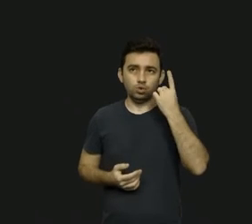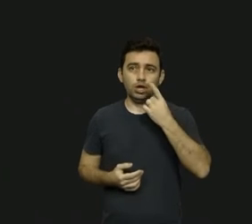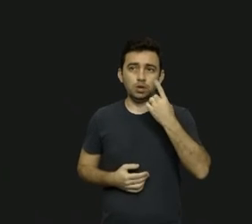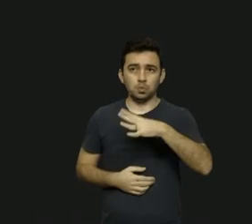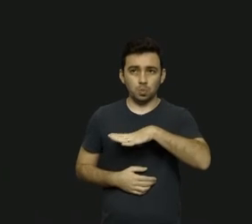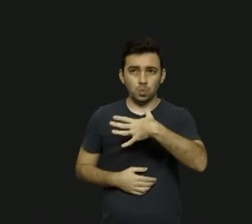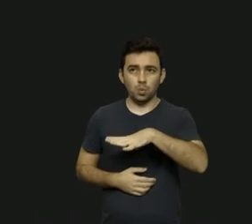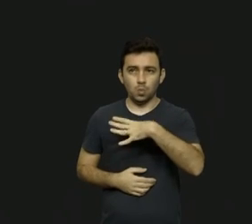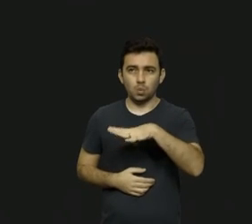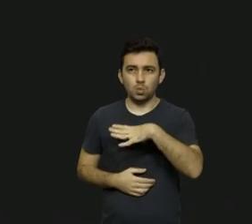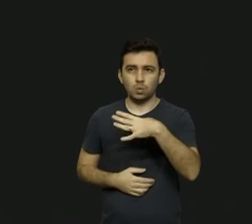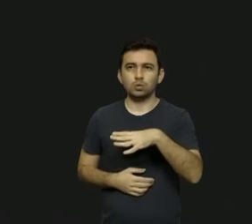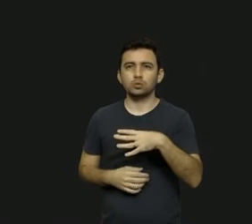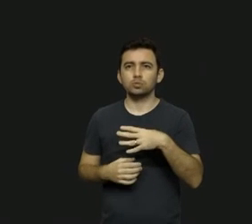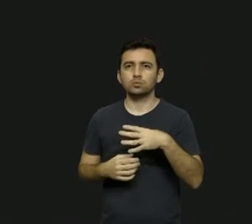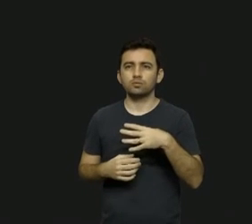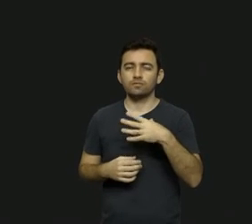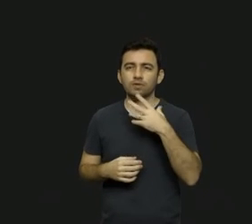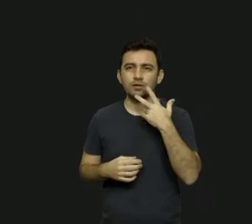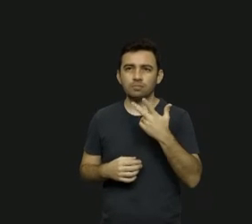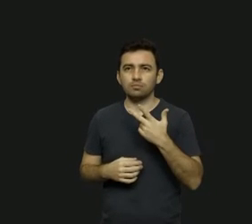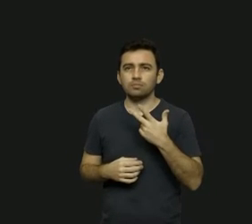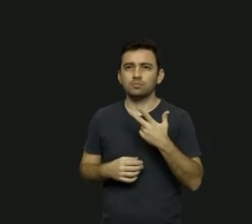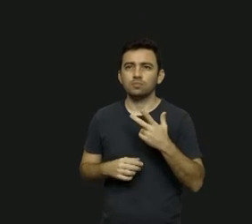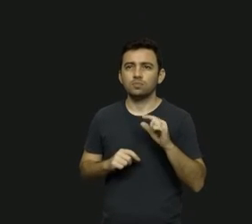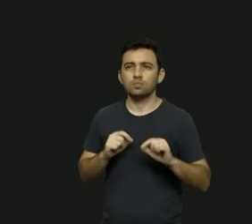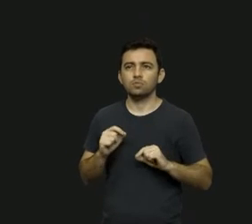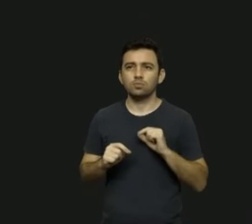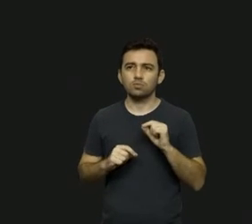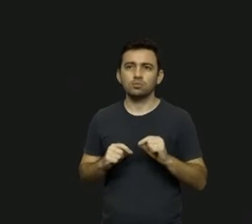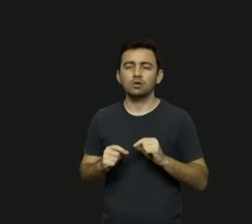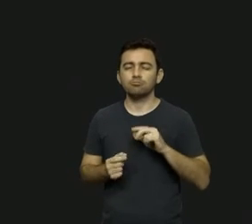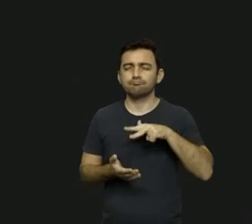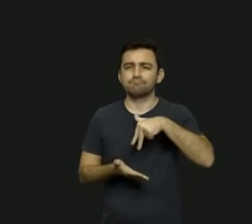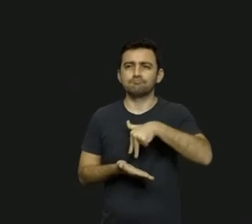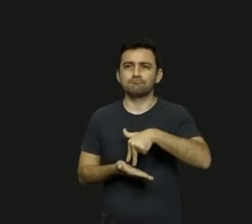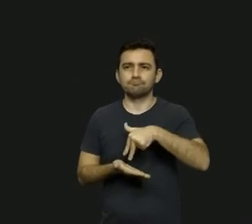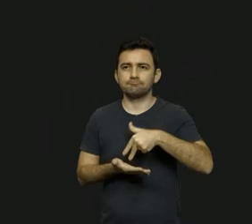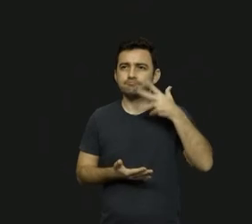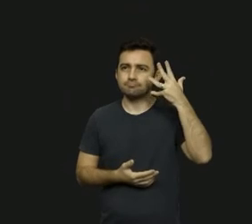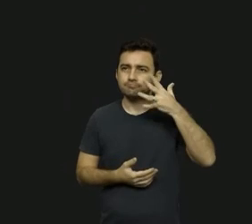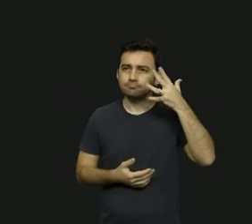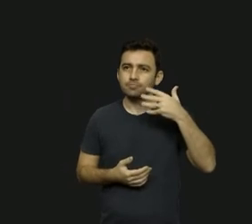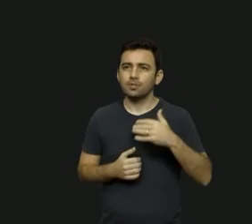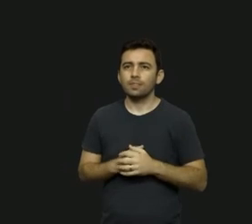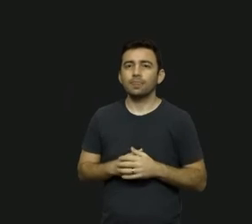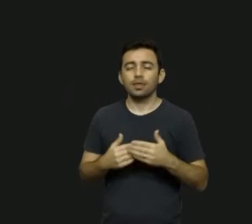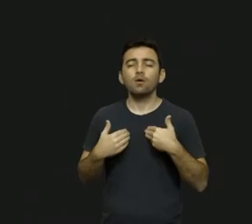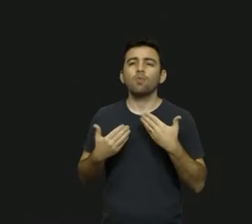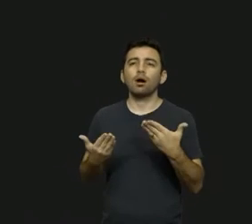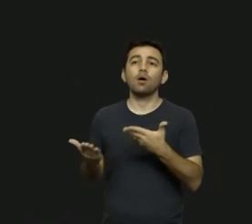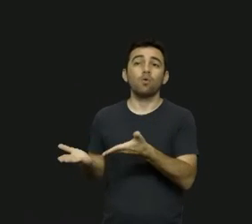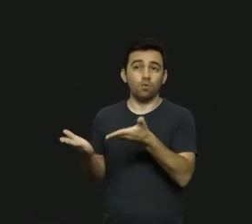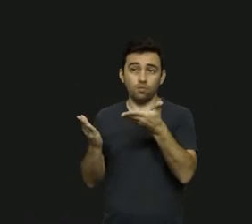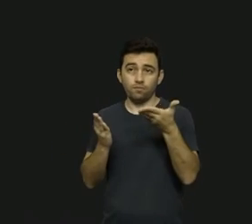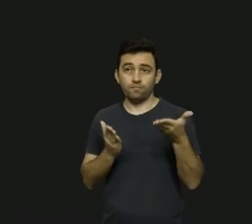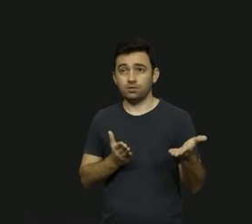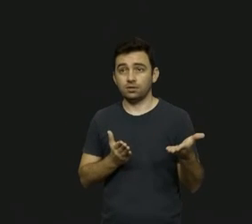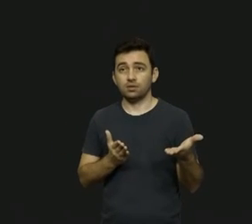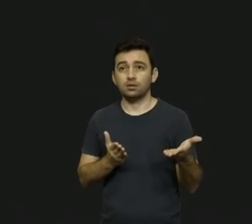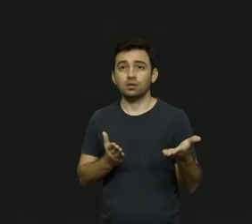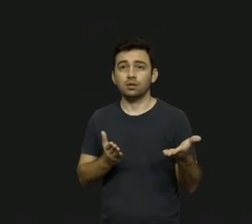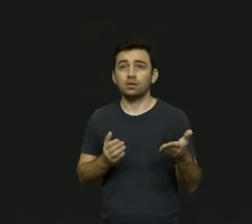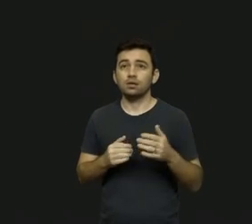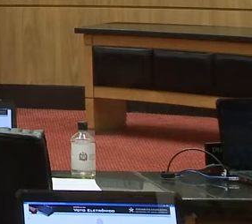ao pronunciamento do deputado Valdir Cobalcini. Souza, que ingressou na justiça com mandato de segurança, teve o pedido deferido pelo Tribunal de Justiça